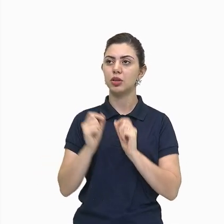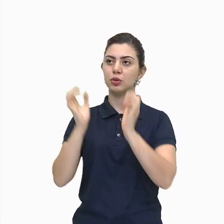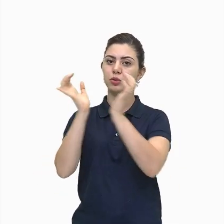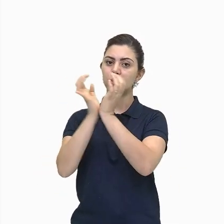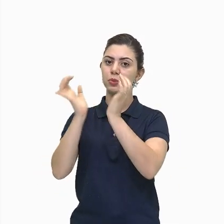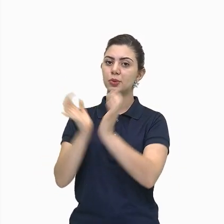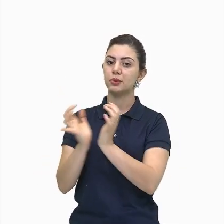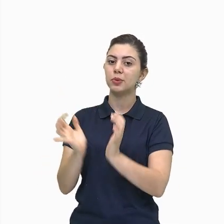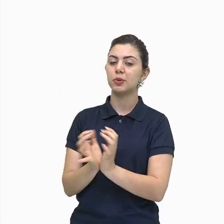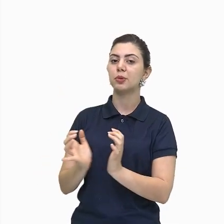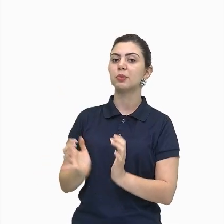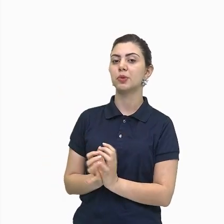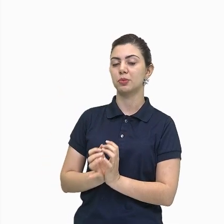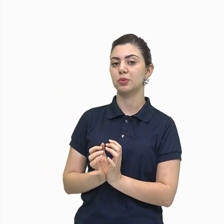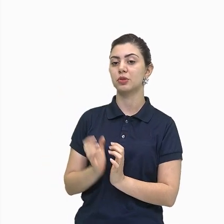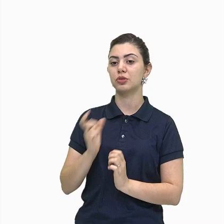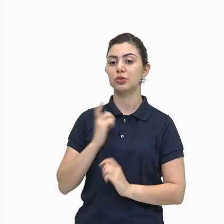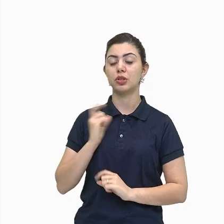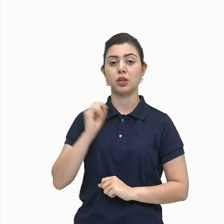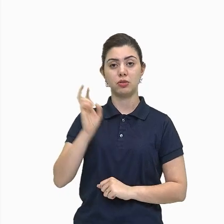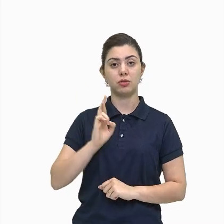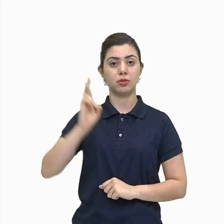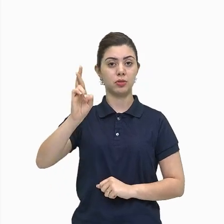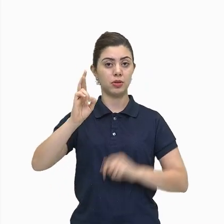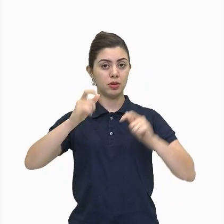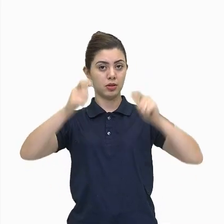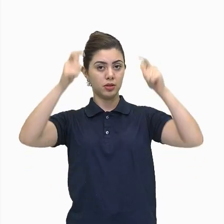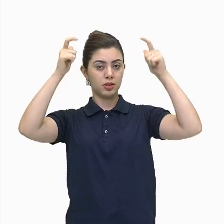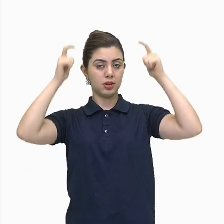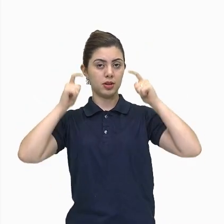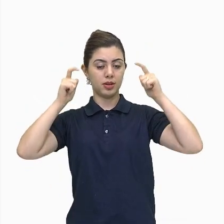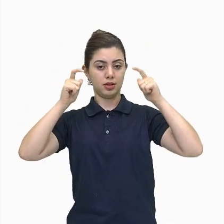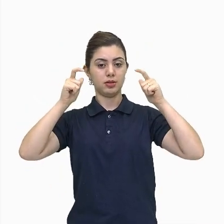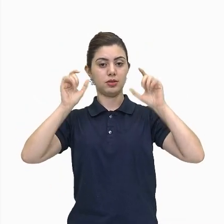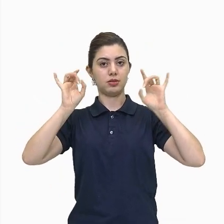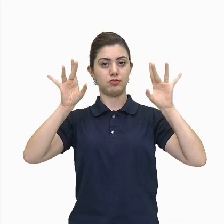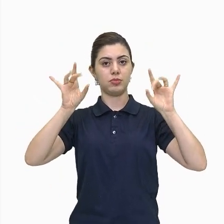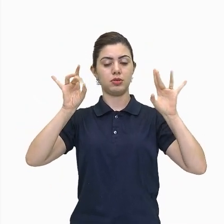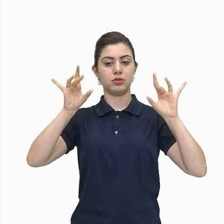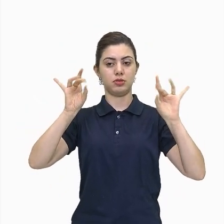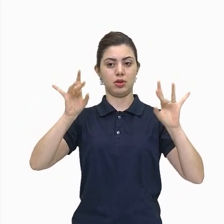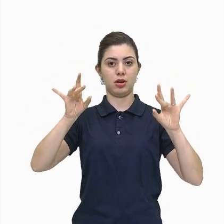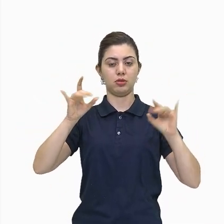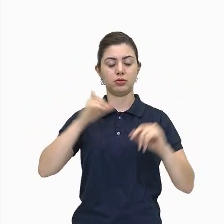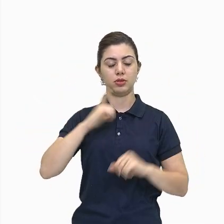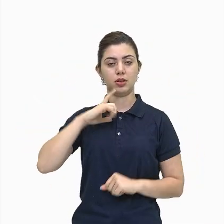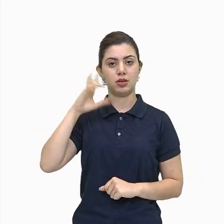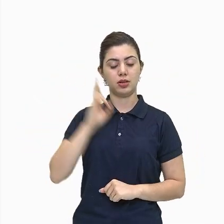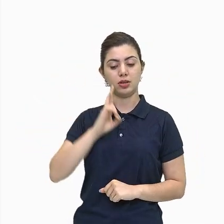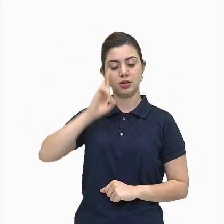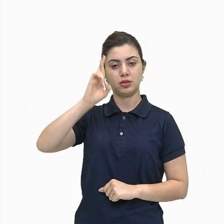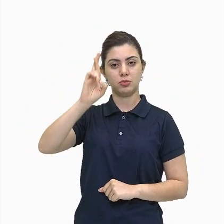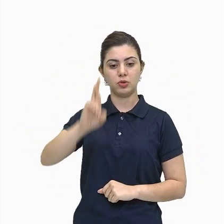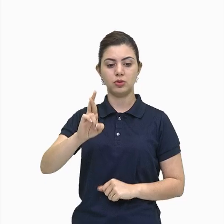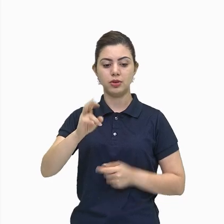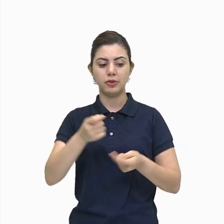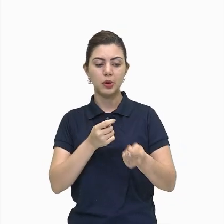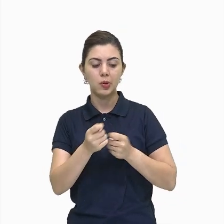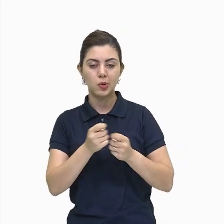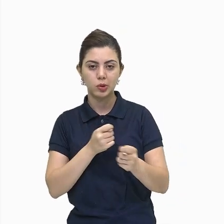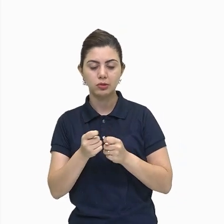onde uma liderança tida como rei, como divindade, está a cargo de controlar,